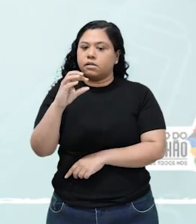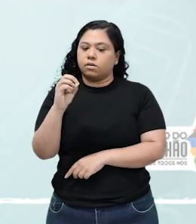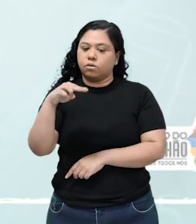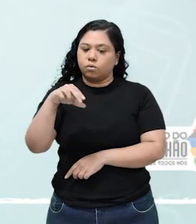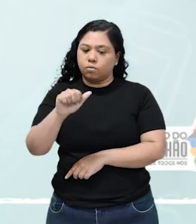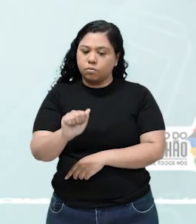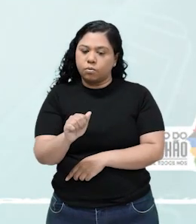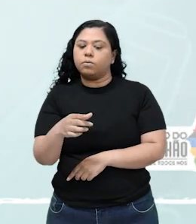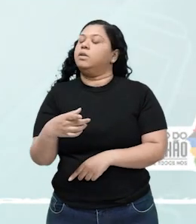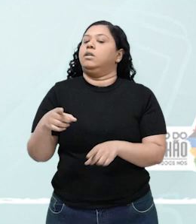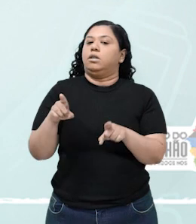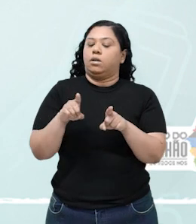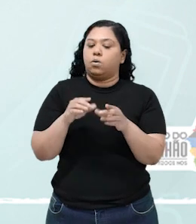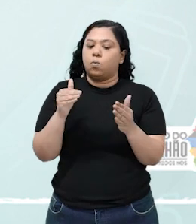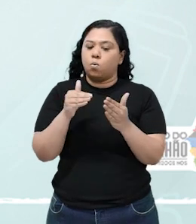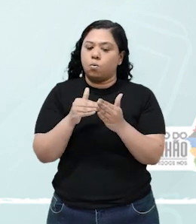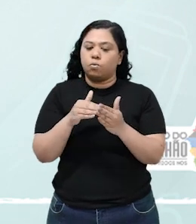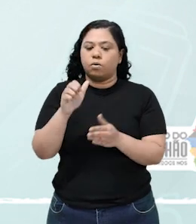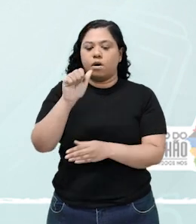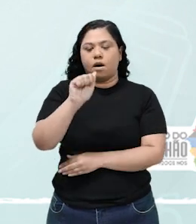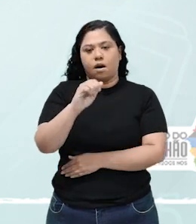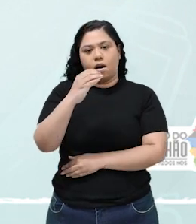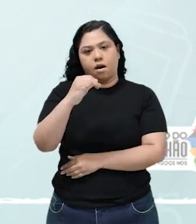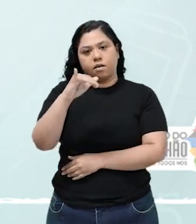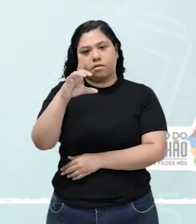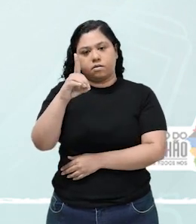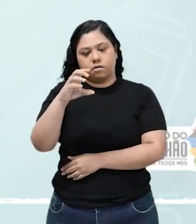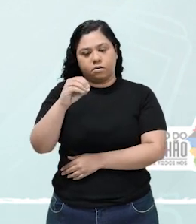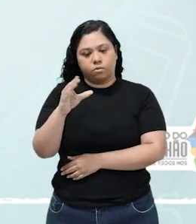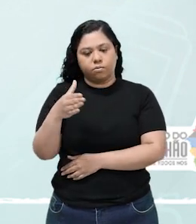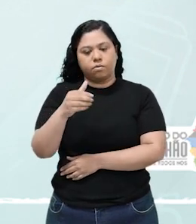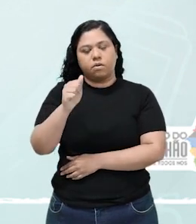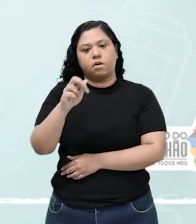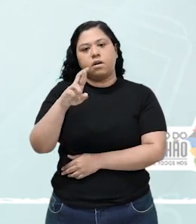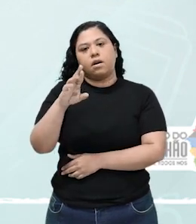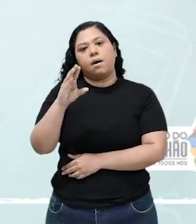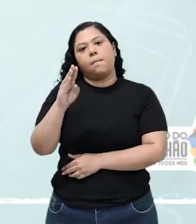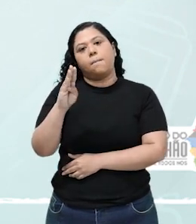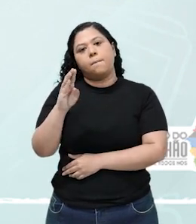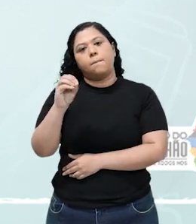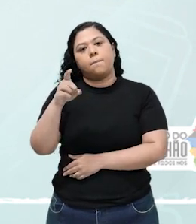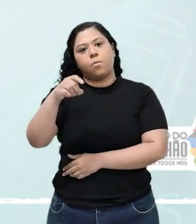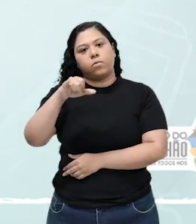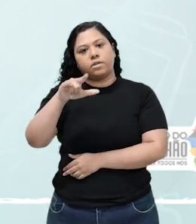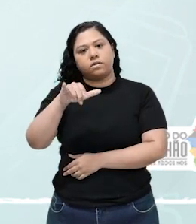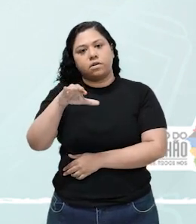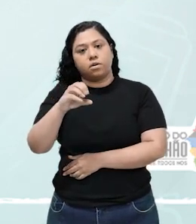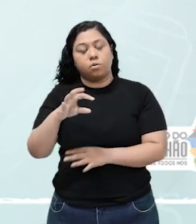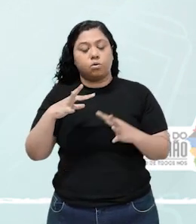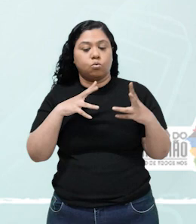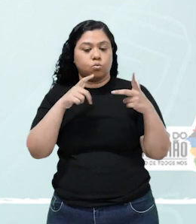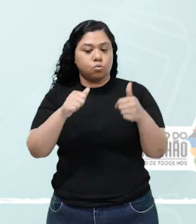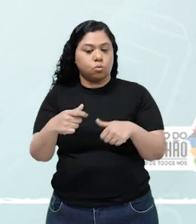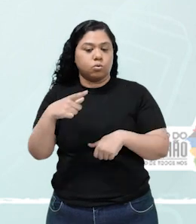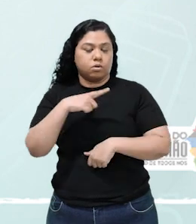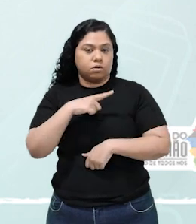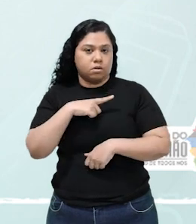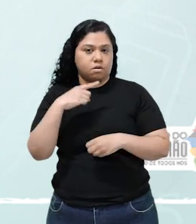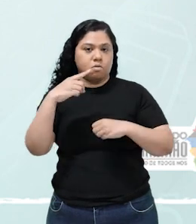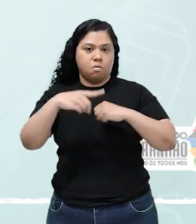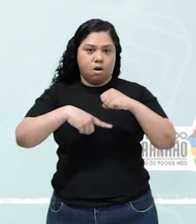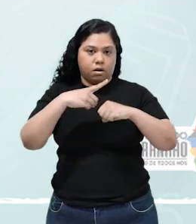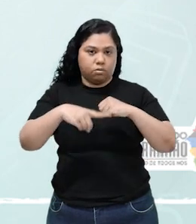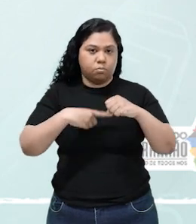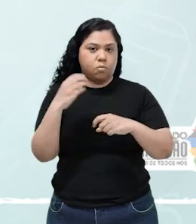Em todas essas estruturas, a gente vai encontrar pelo menos um átomo de oxigênio fazendo parte.